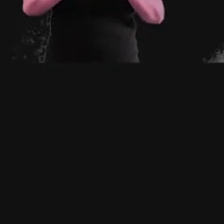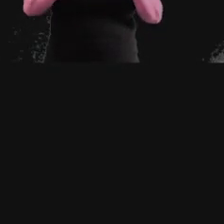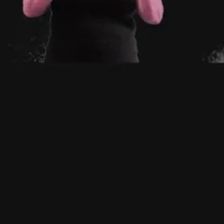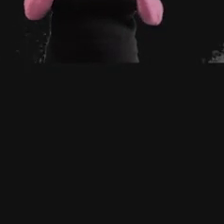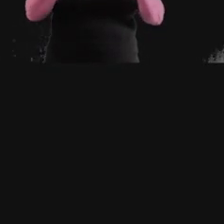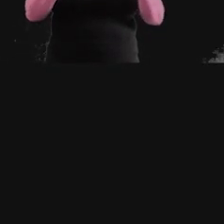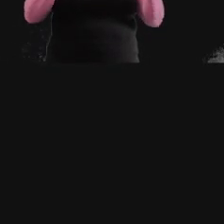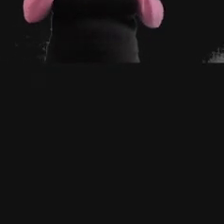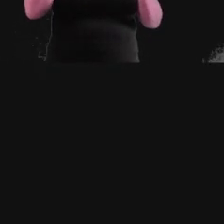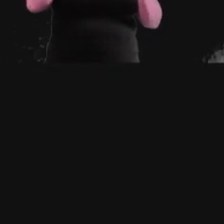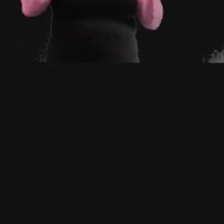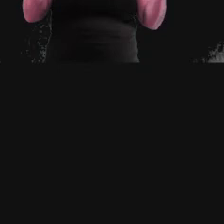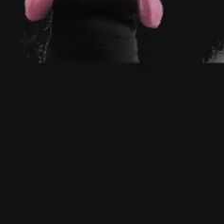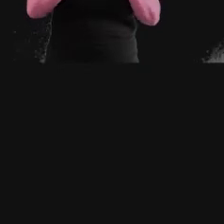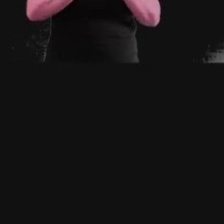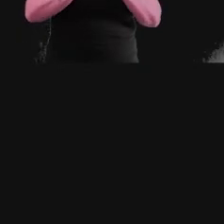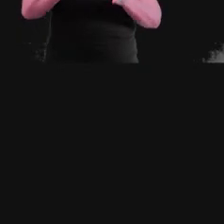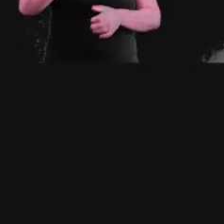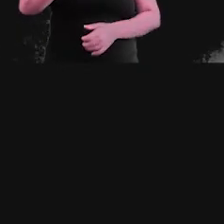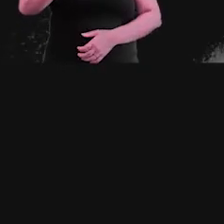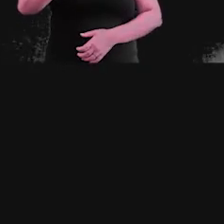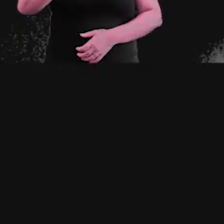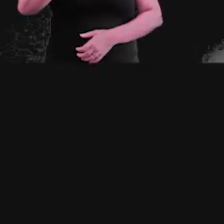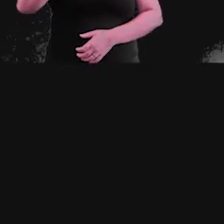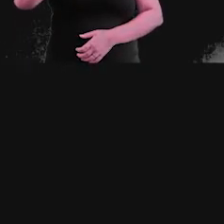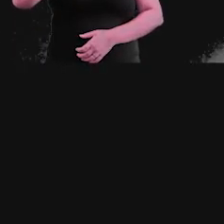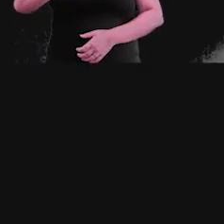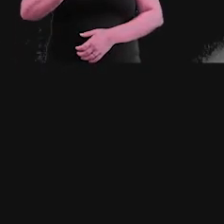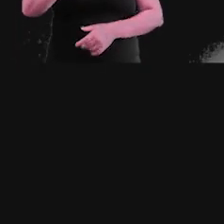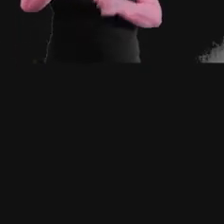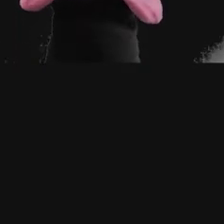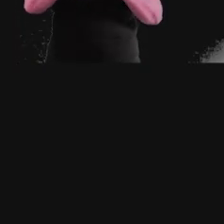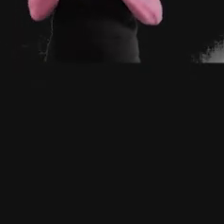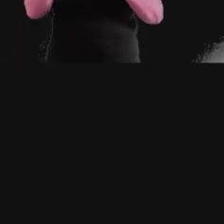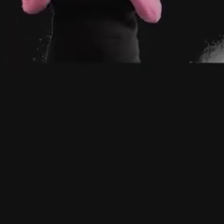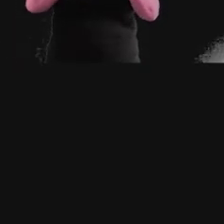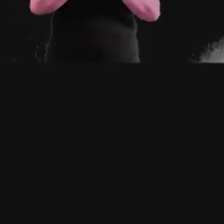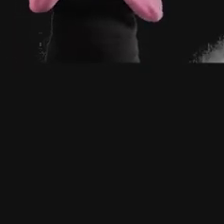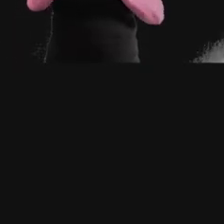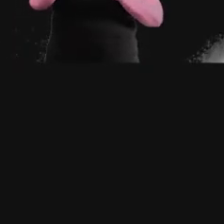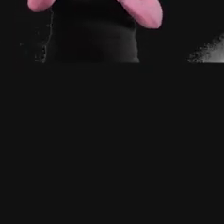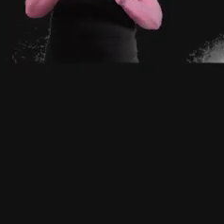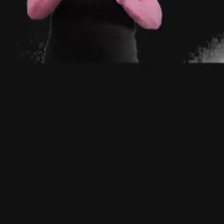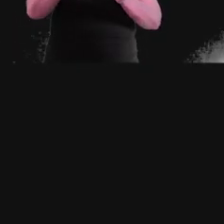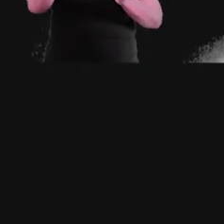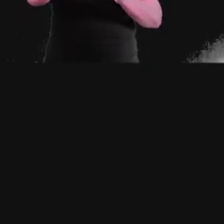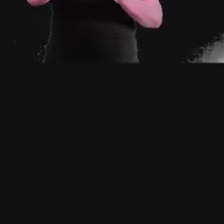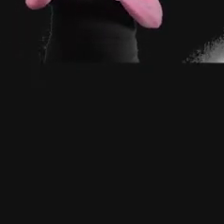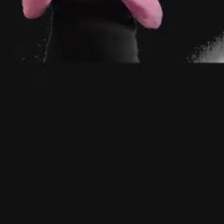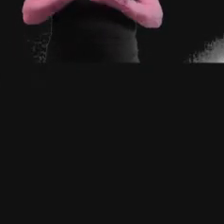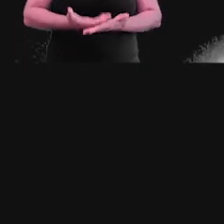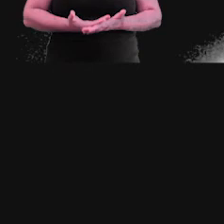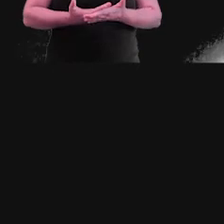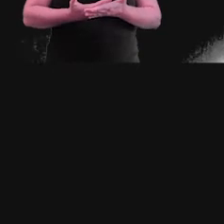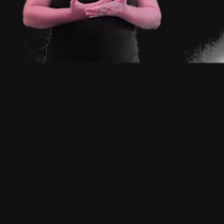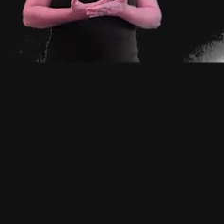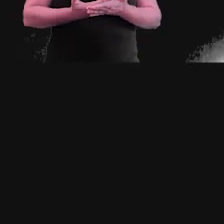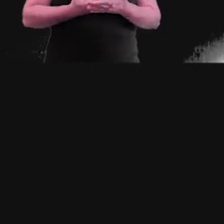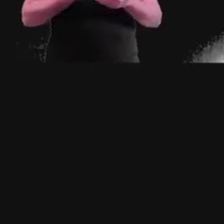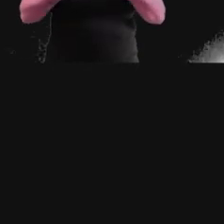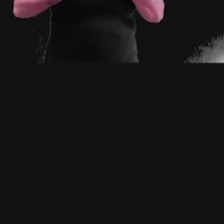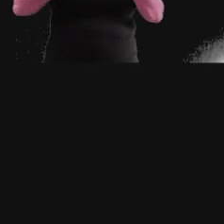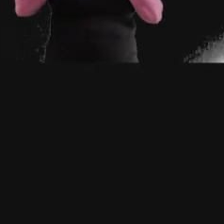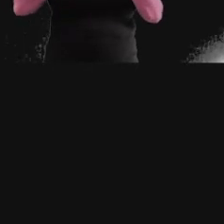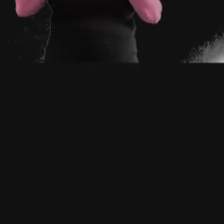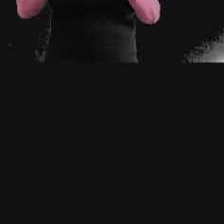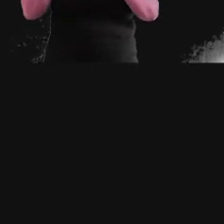mas vou tentar agrupá-las. A Catarina Árabe fez uma outra questão que é muito interessante pensando na dinâmica